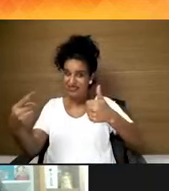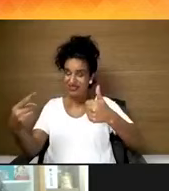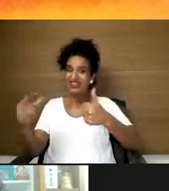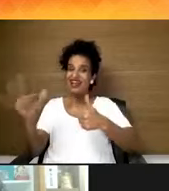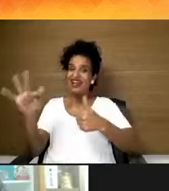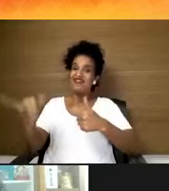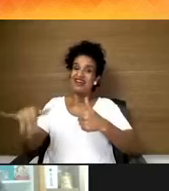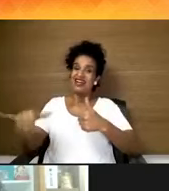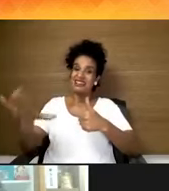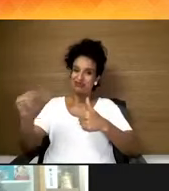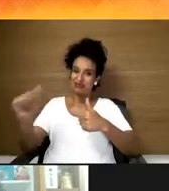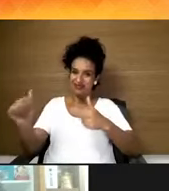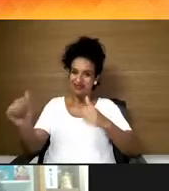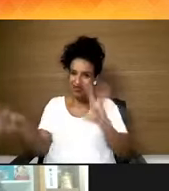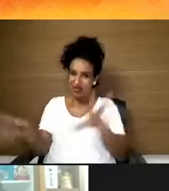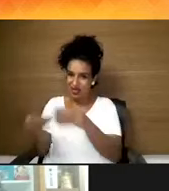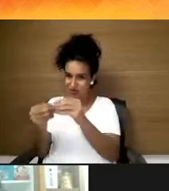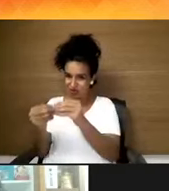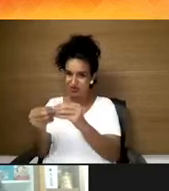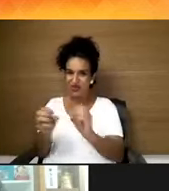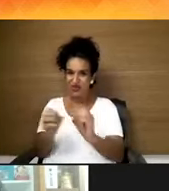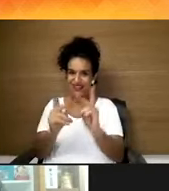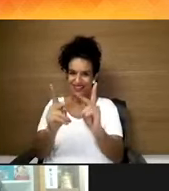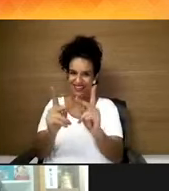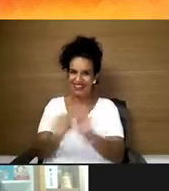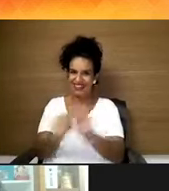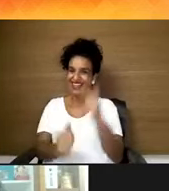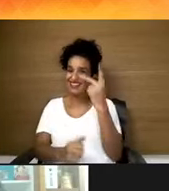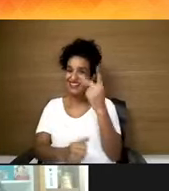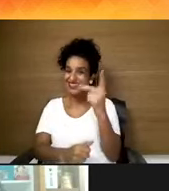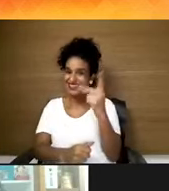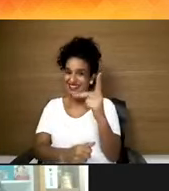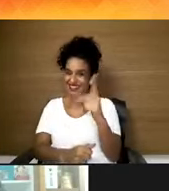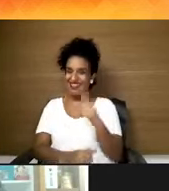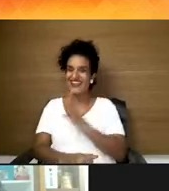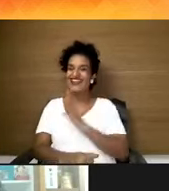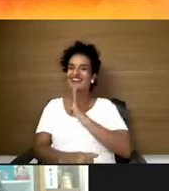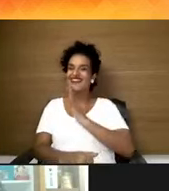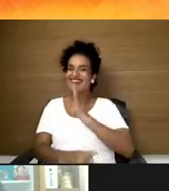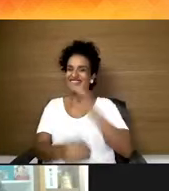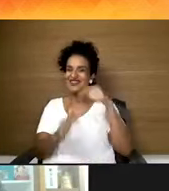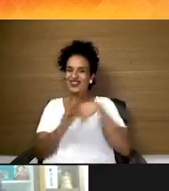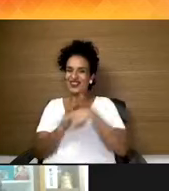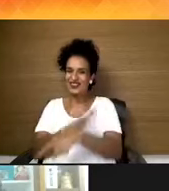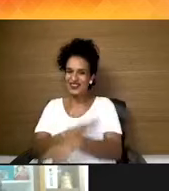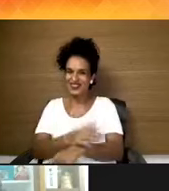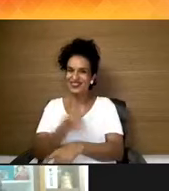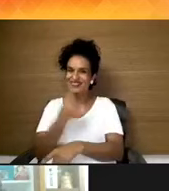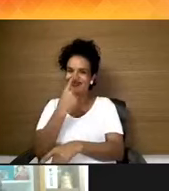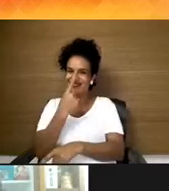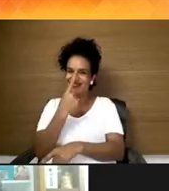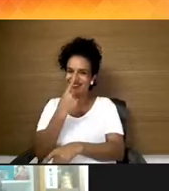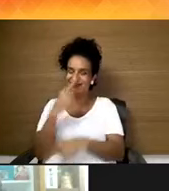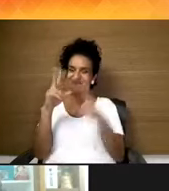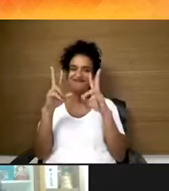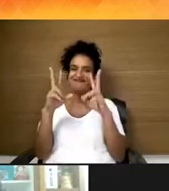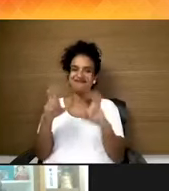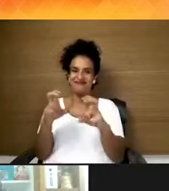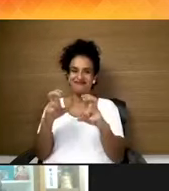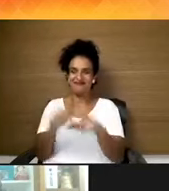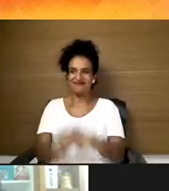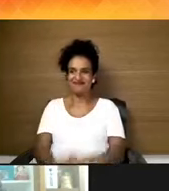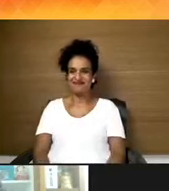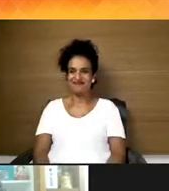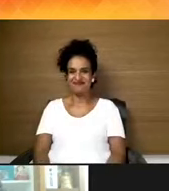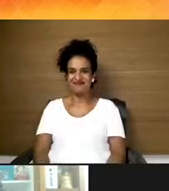daí é também a praia nossa companheira Fátima, aí, que já esteve, já